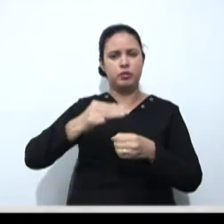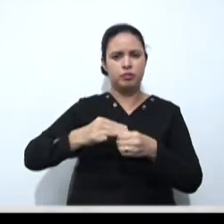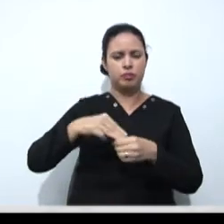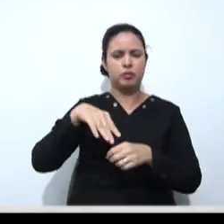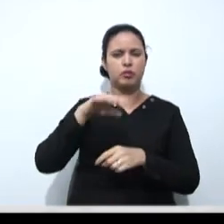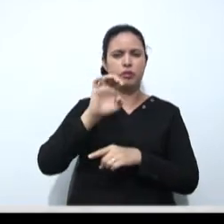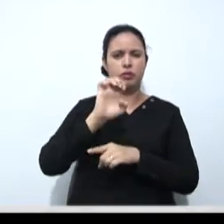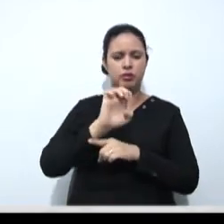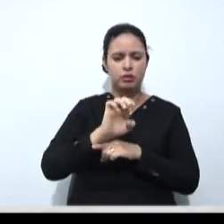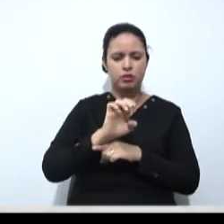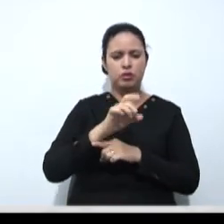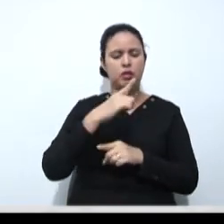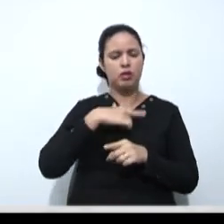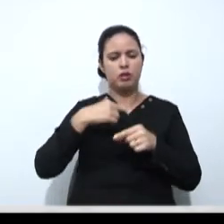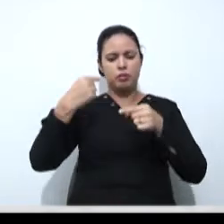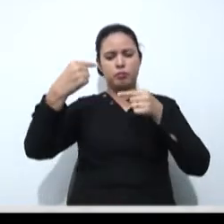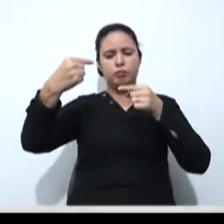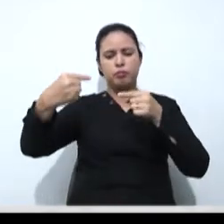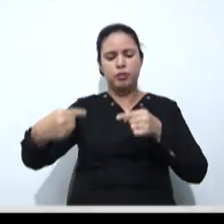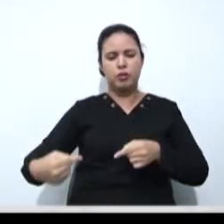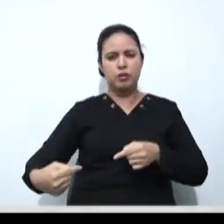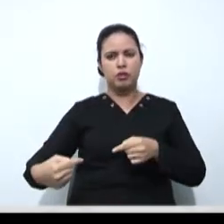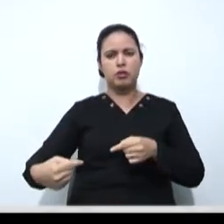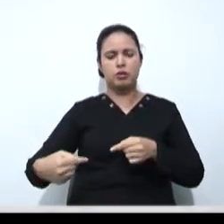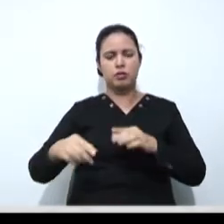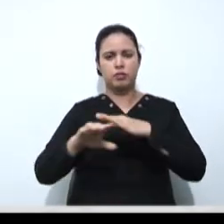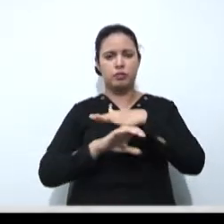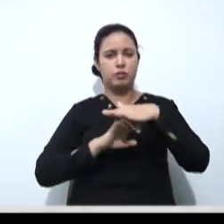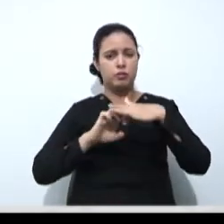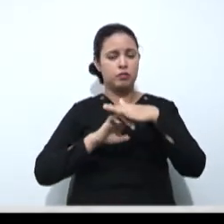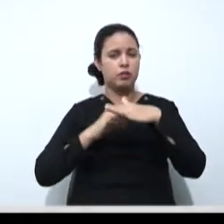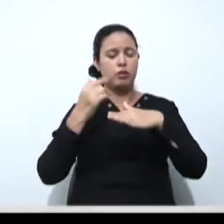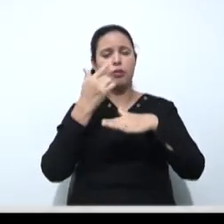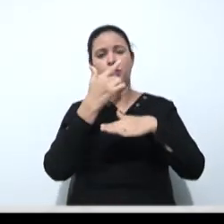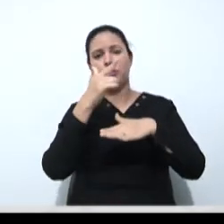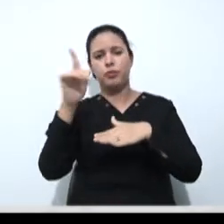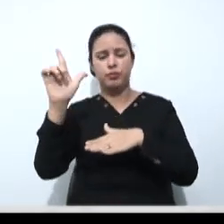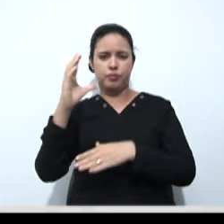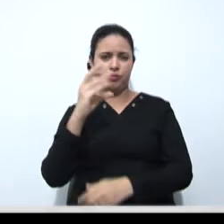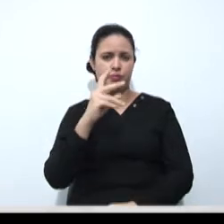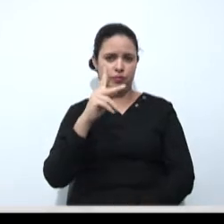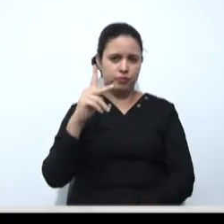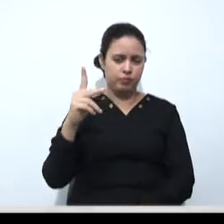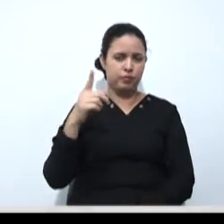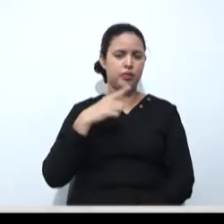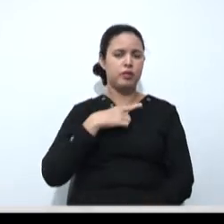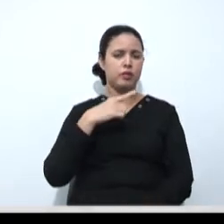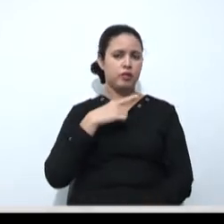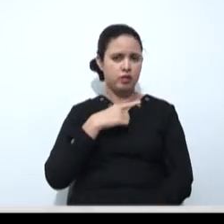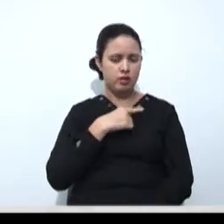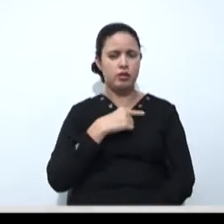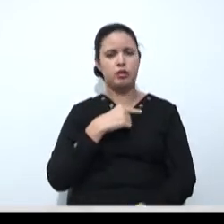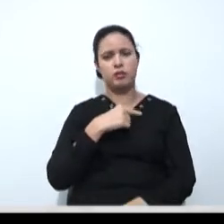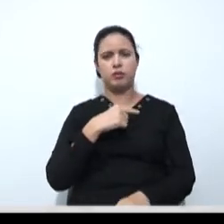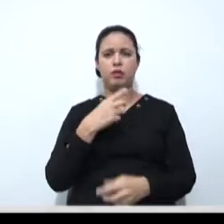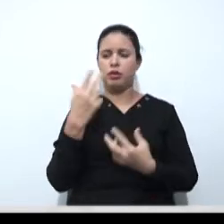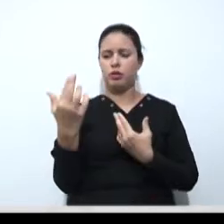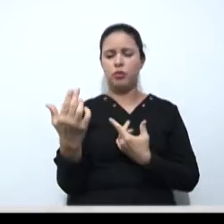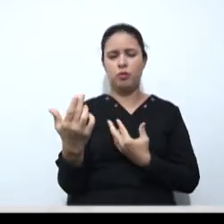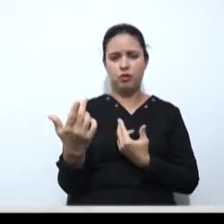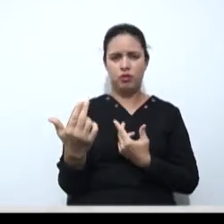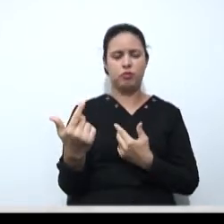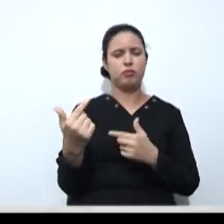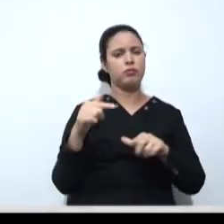eu vou ter os meus concorrentes, são aquelas empresas ou outras cooperativas que oferecem os mesmos serviços